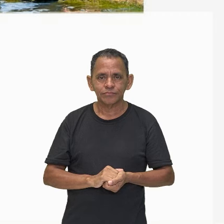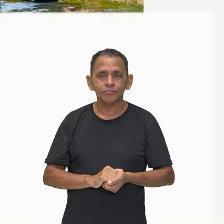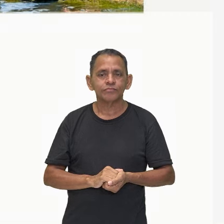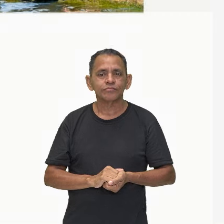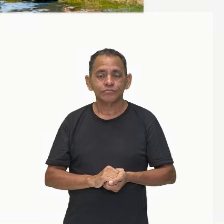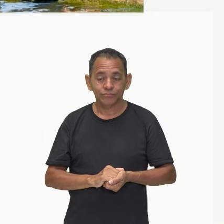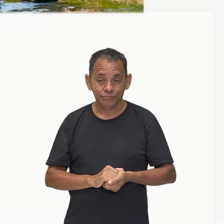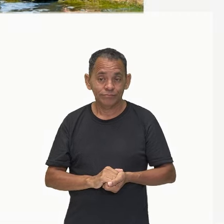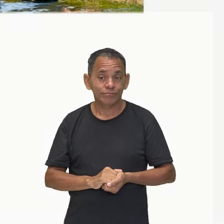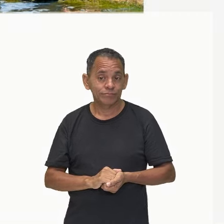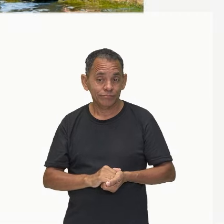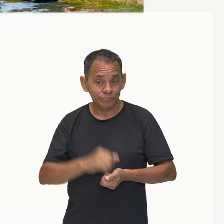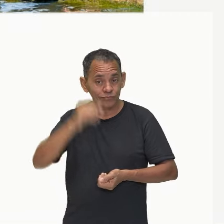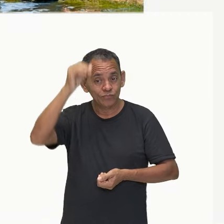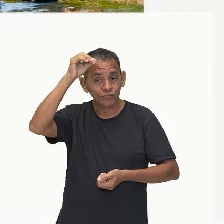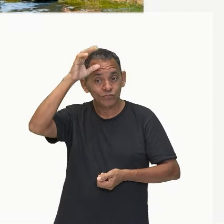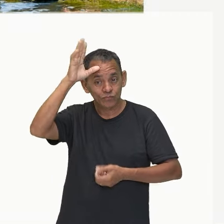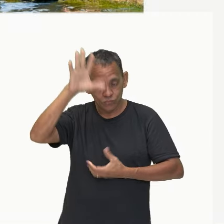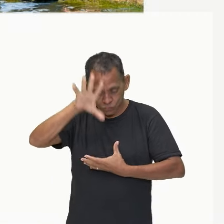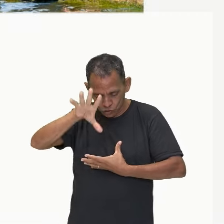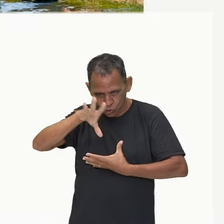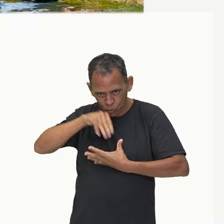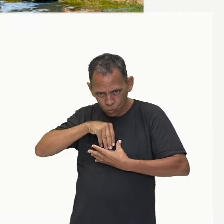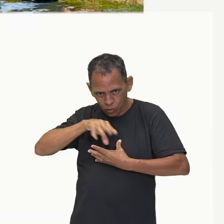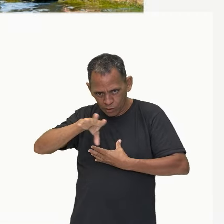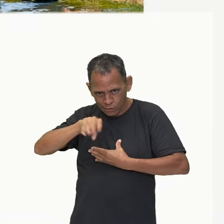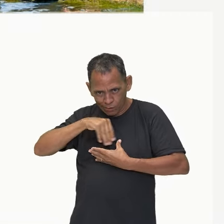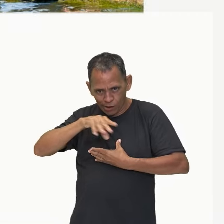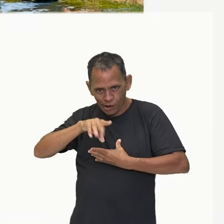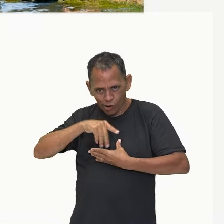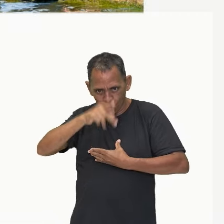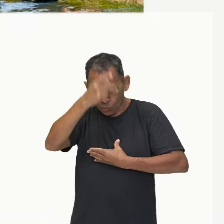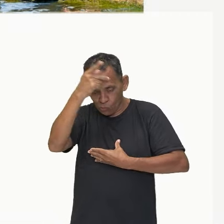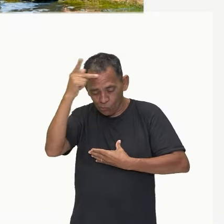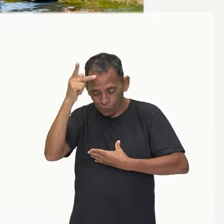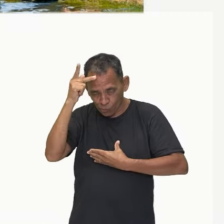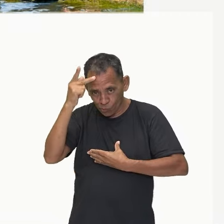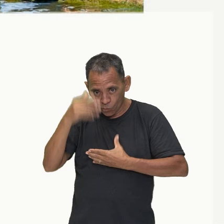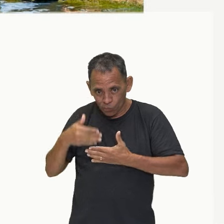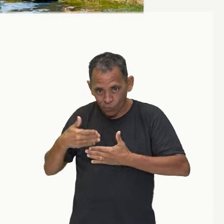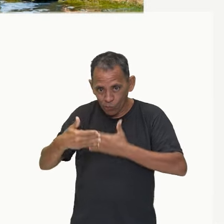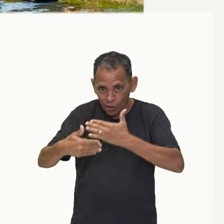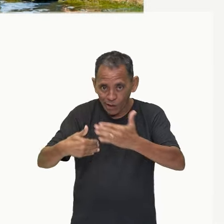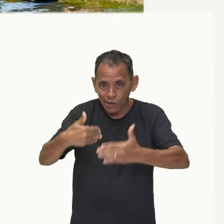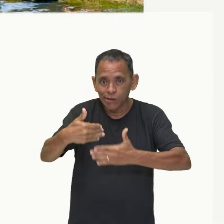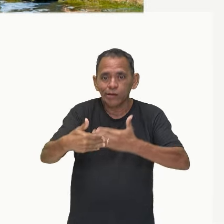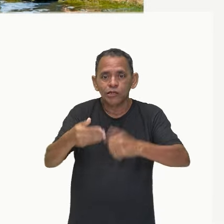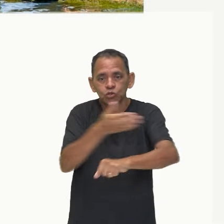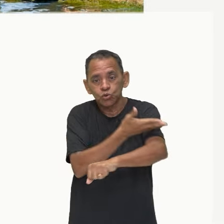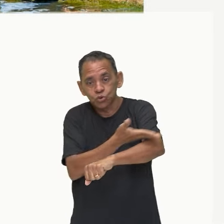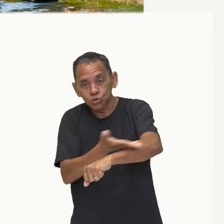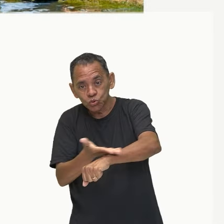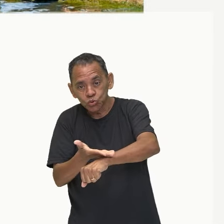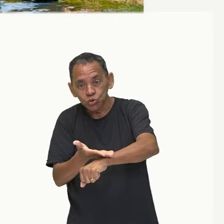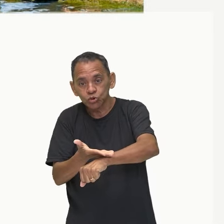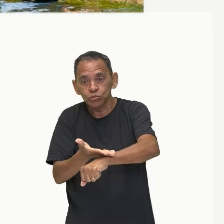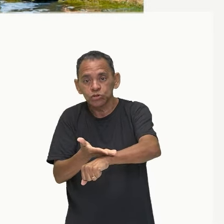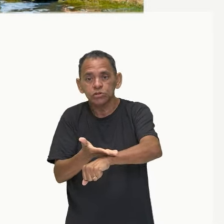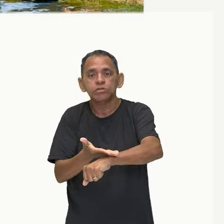um conhecimento adquirido pelas pessoas a partir dos costumes,